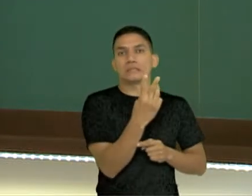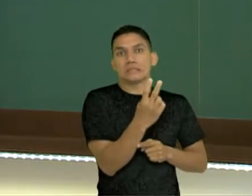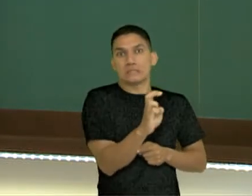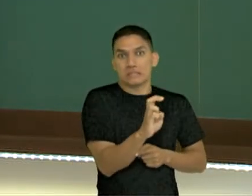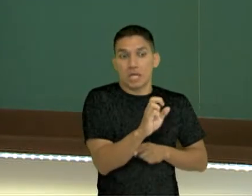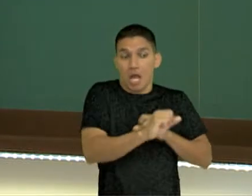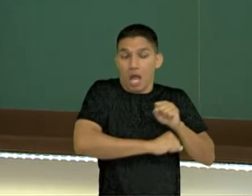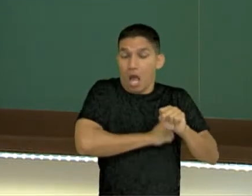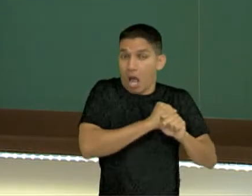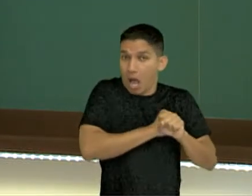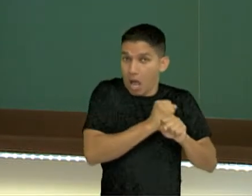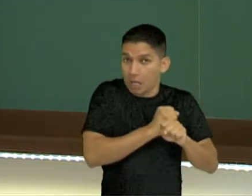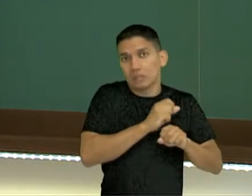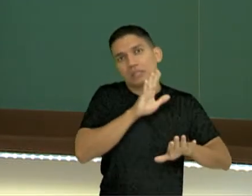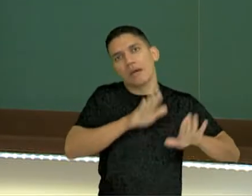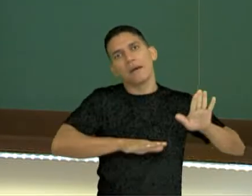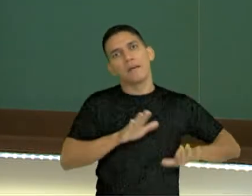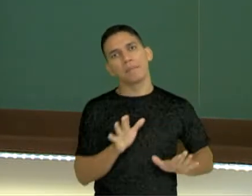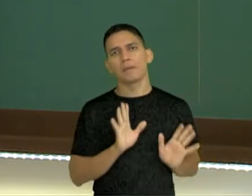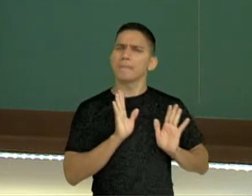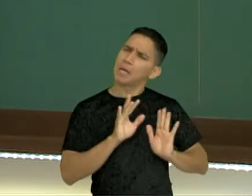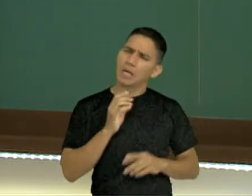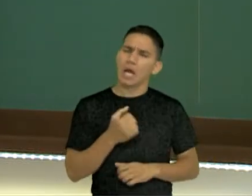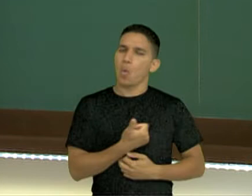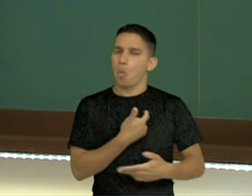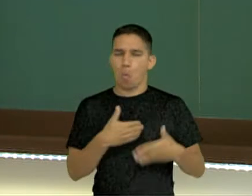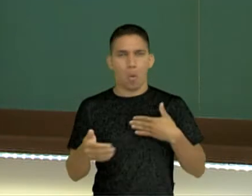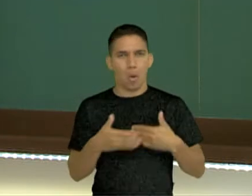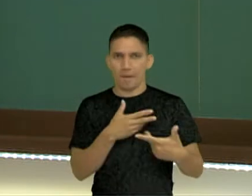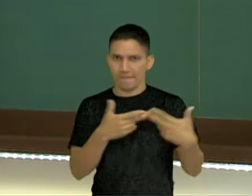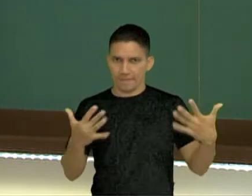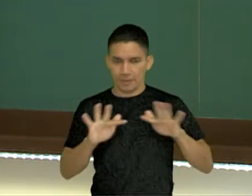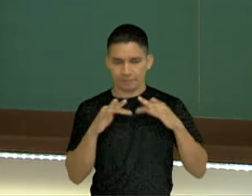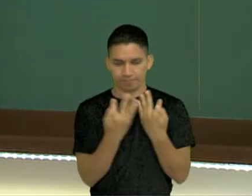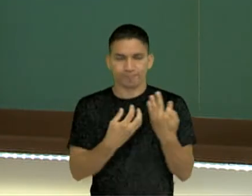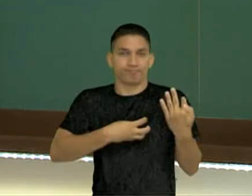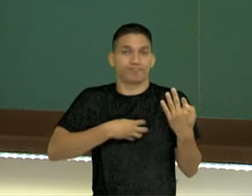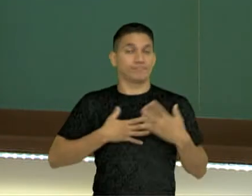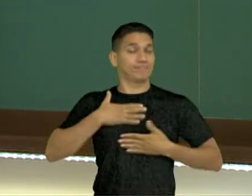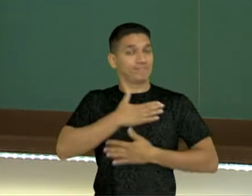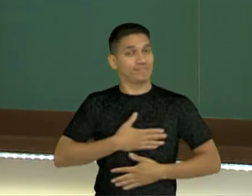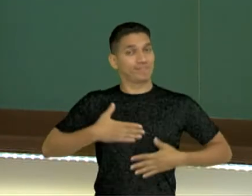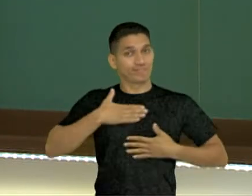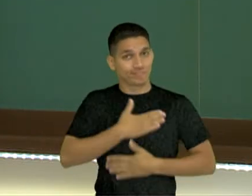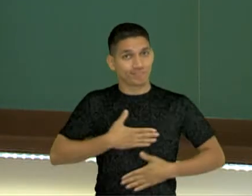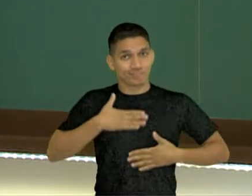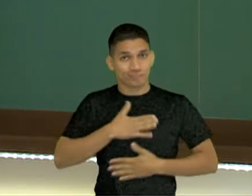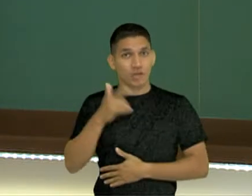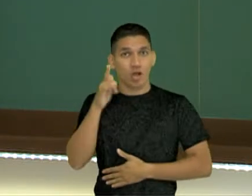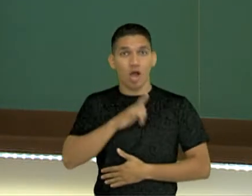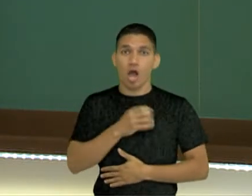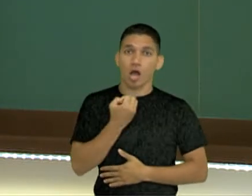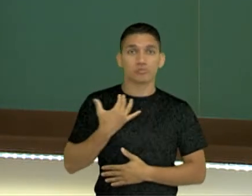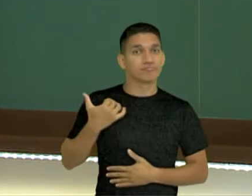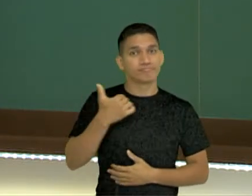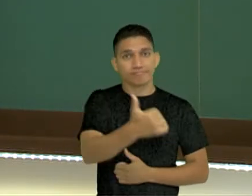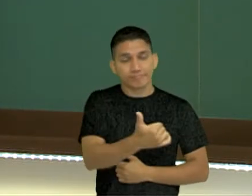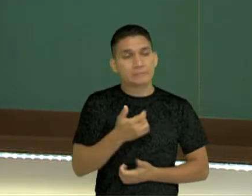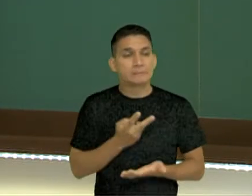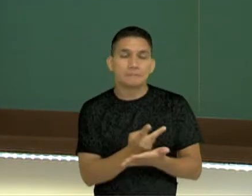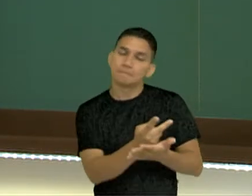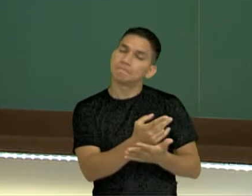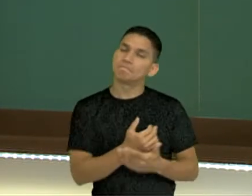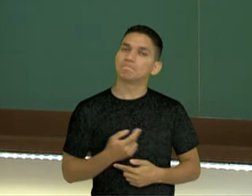ali, mas que é um bem que qualquer família vai ficar muito feliz e vai ter uma saciedade financeira